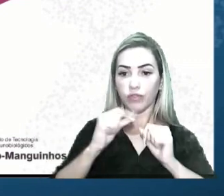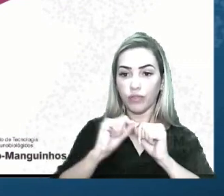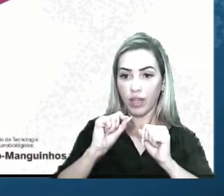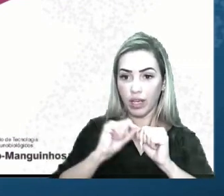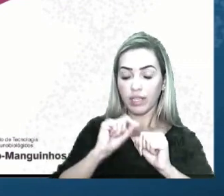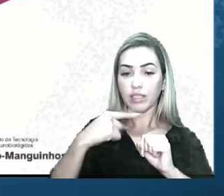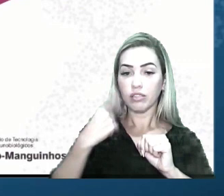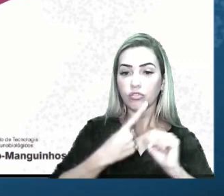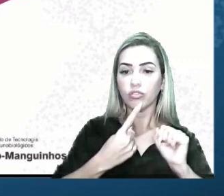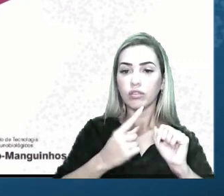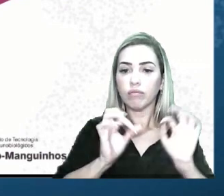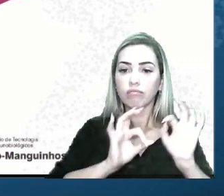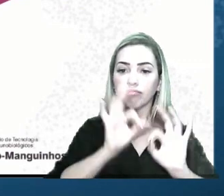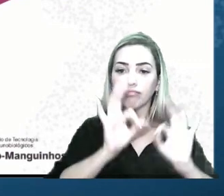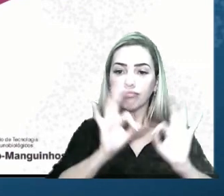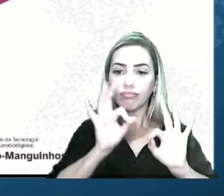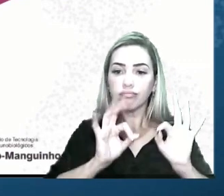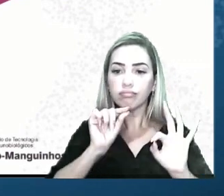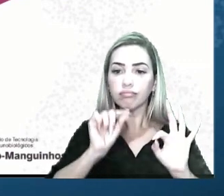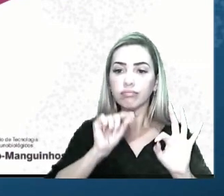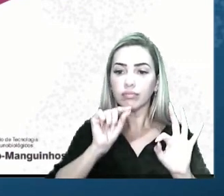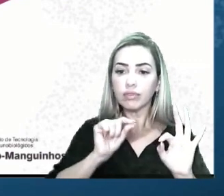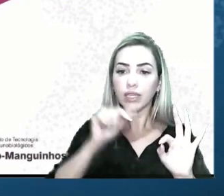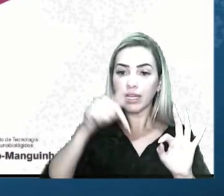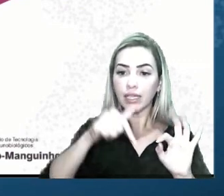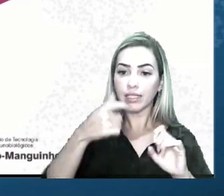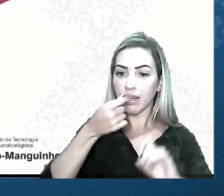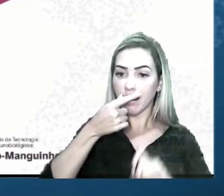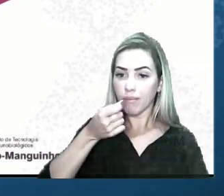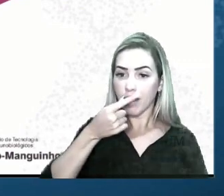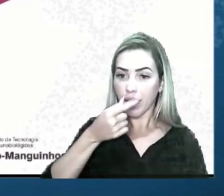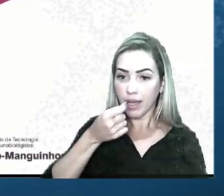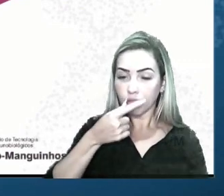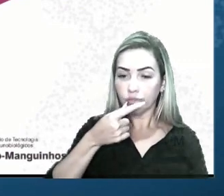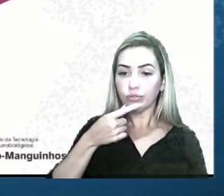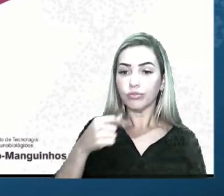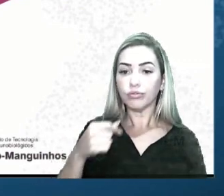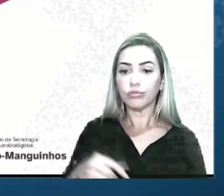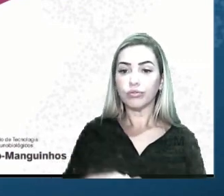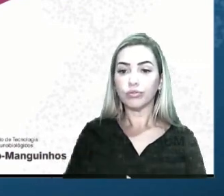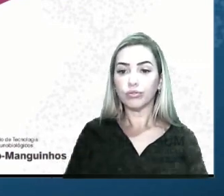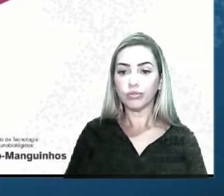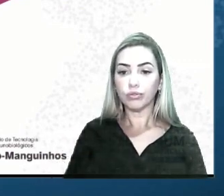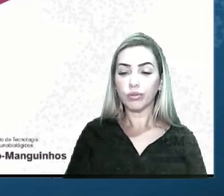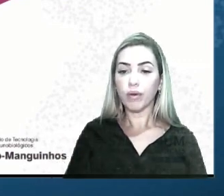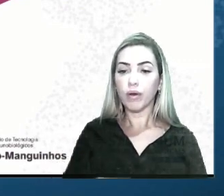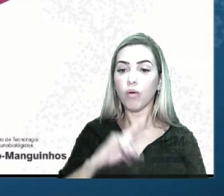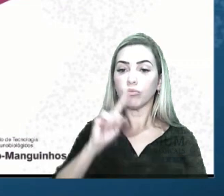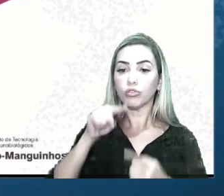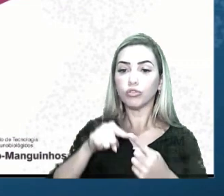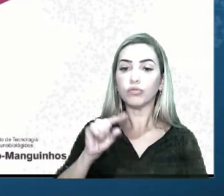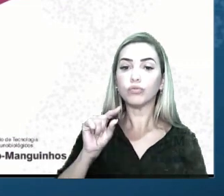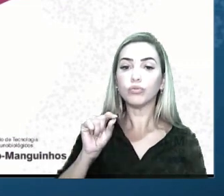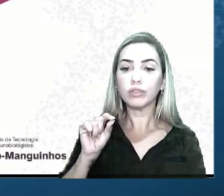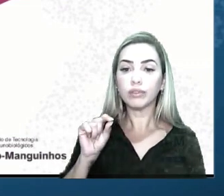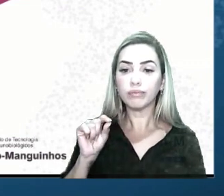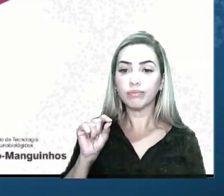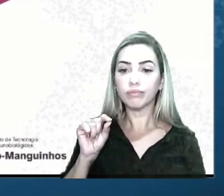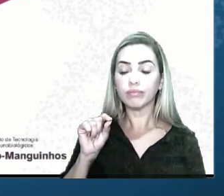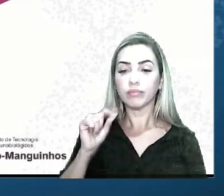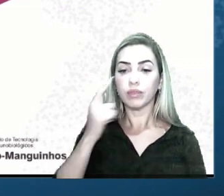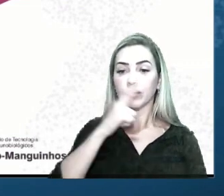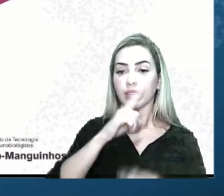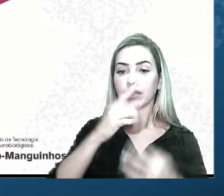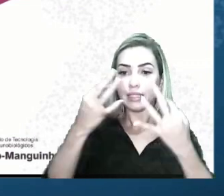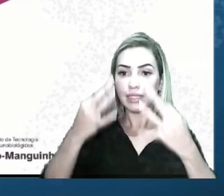gente desenvolveu esse medicamento, e com o objetivo de